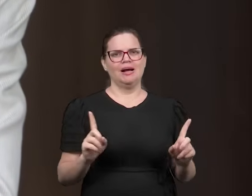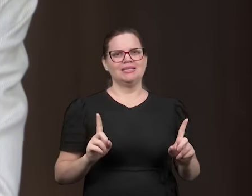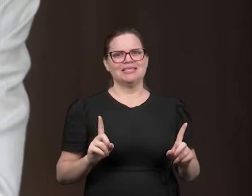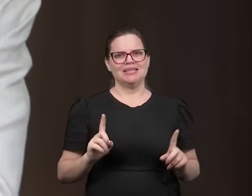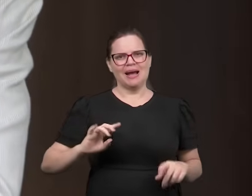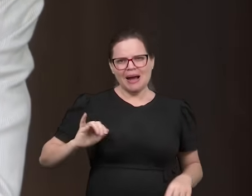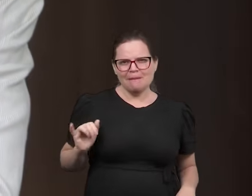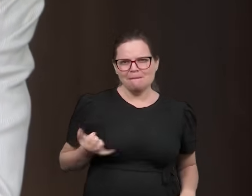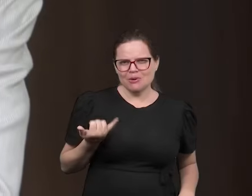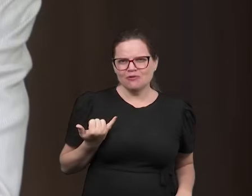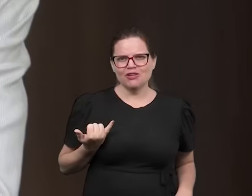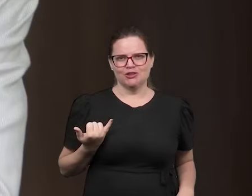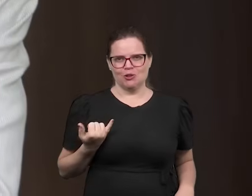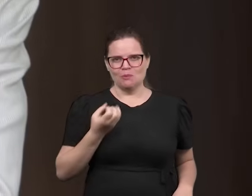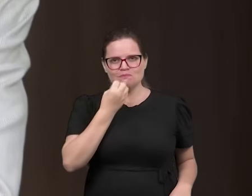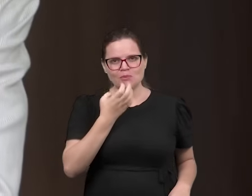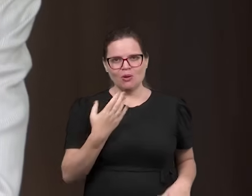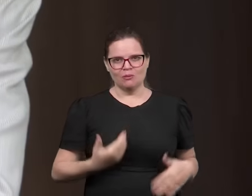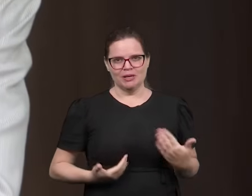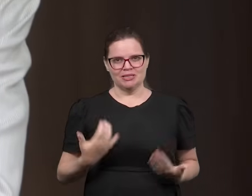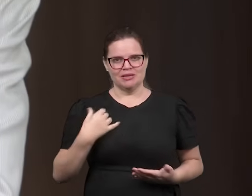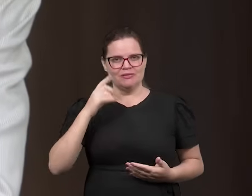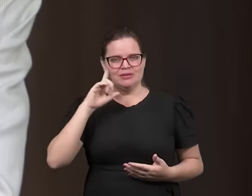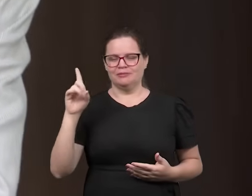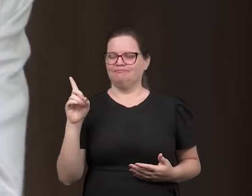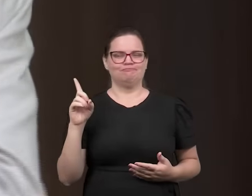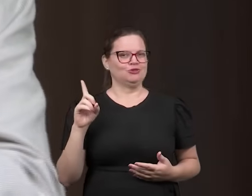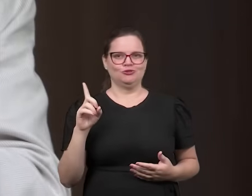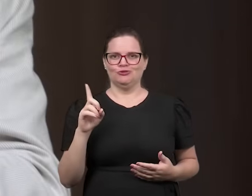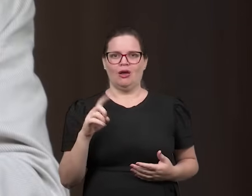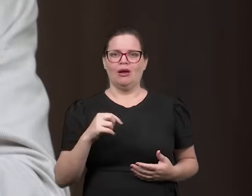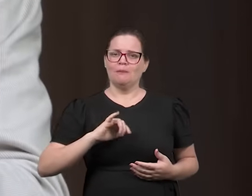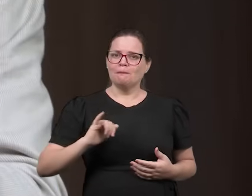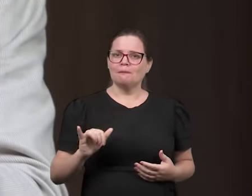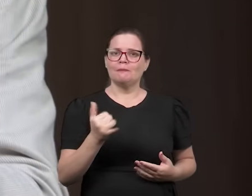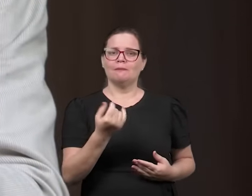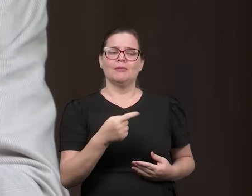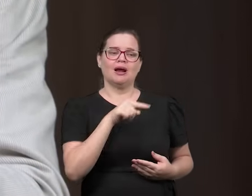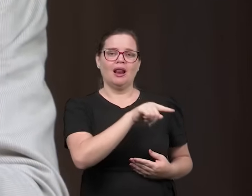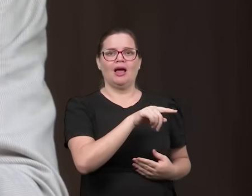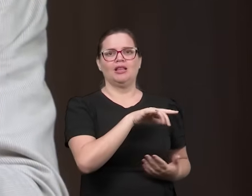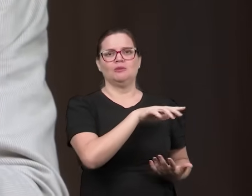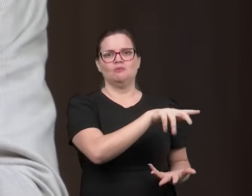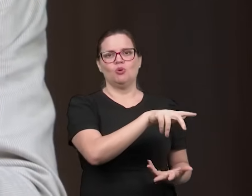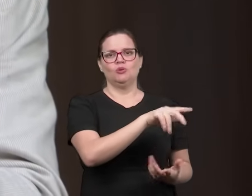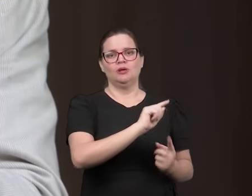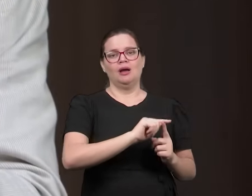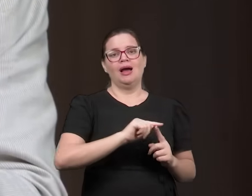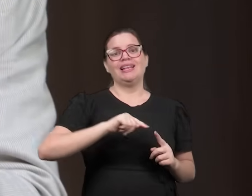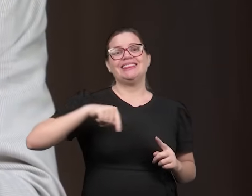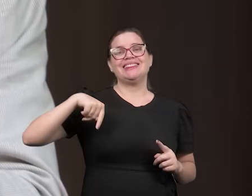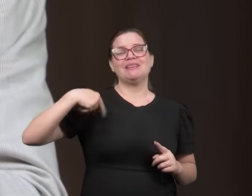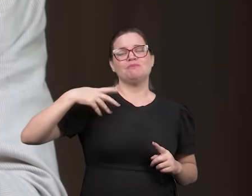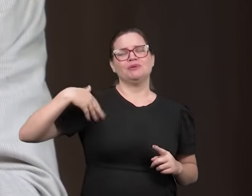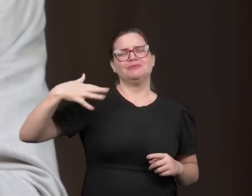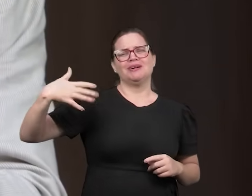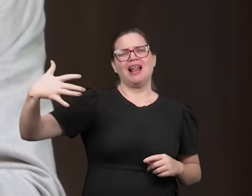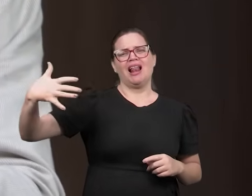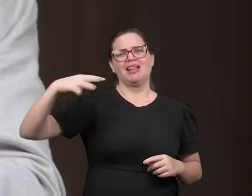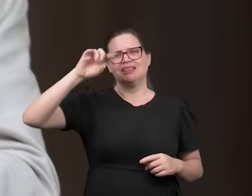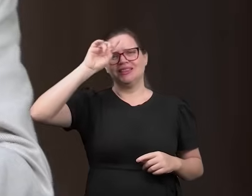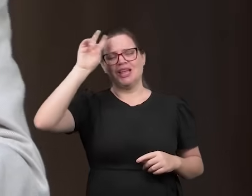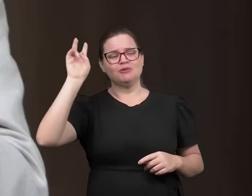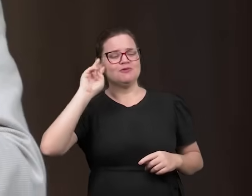péssima, porque é a música sendo usada para as pessoas caídas. E que vai desaguar lá no dilúvio. Chegou um ponto que o senhor falou, não suporta mais.